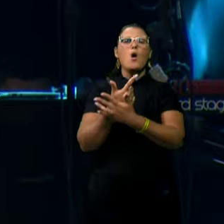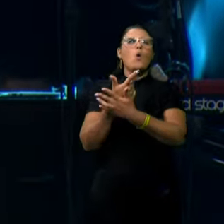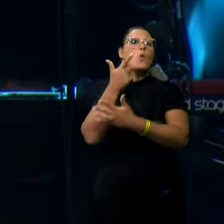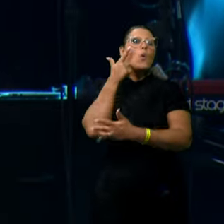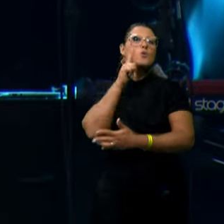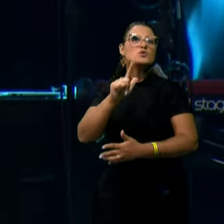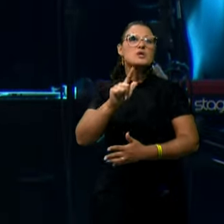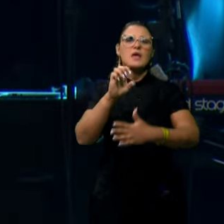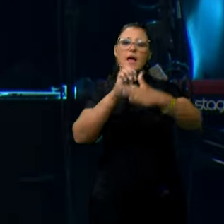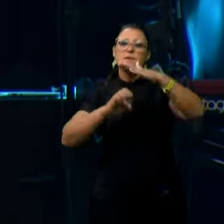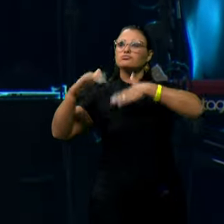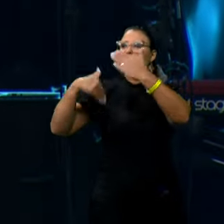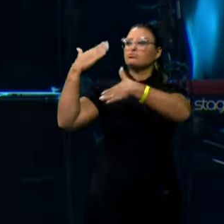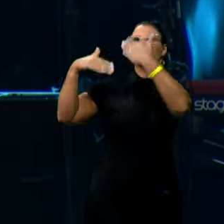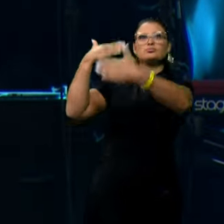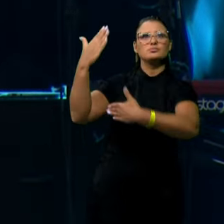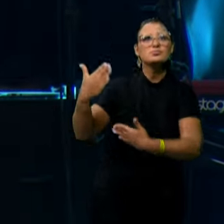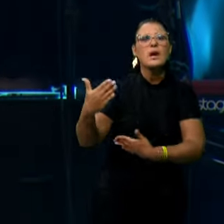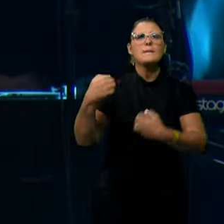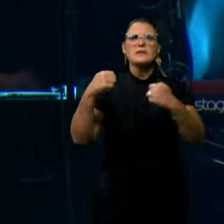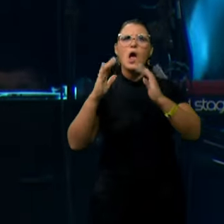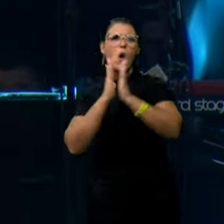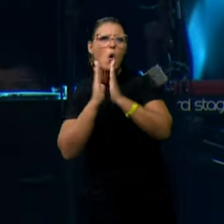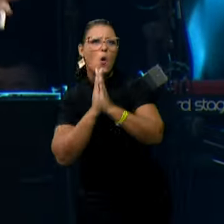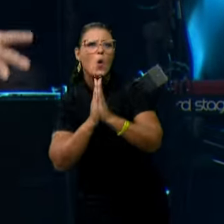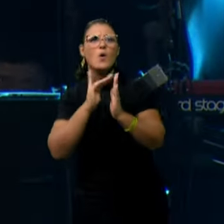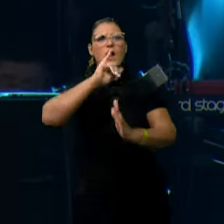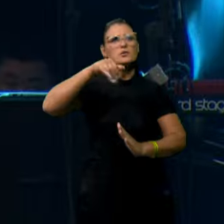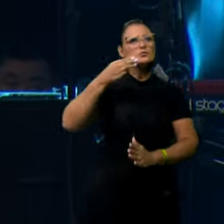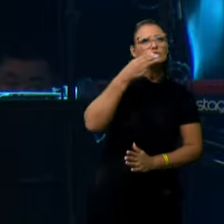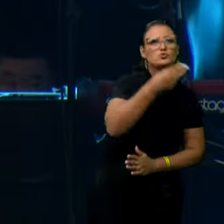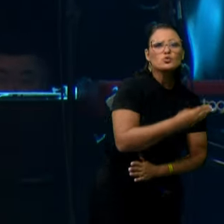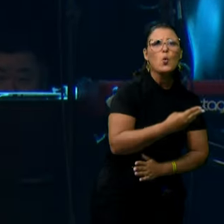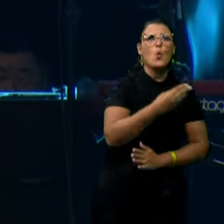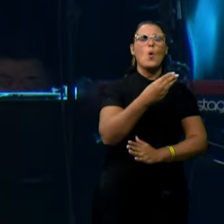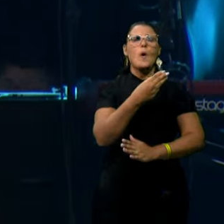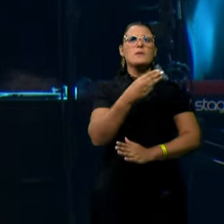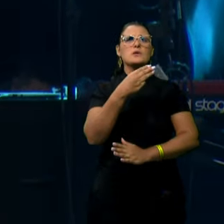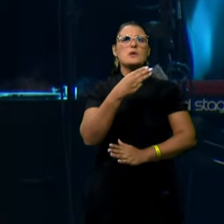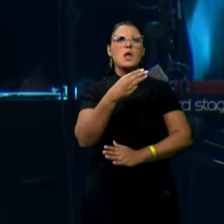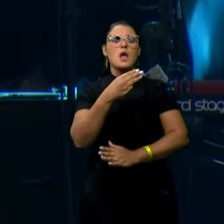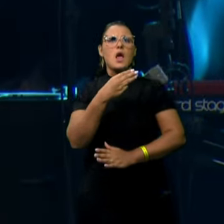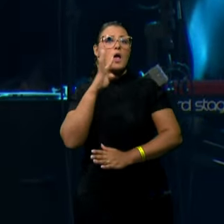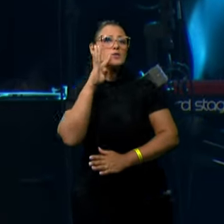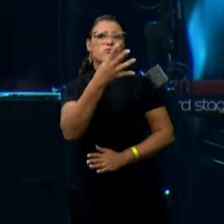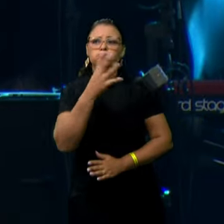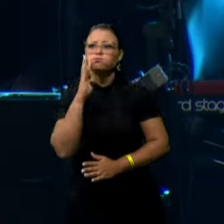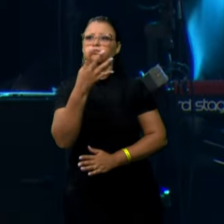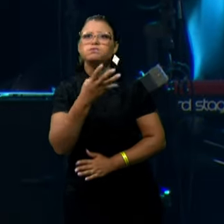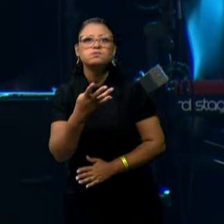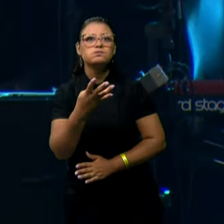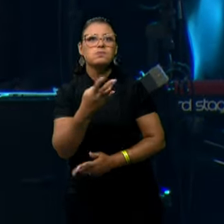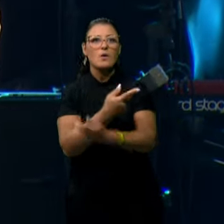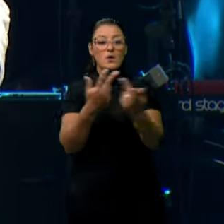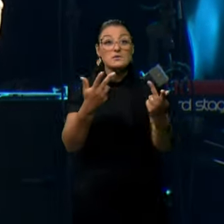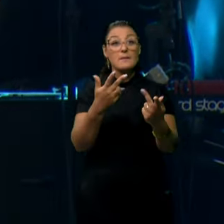e aí depende muito Desses desse som Essa oração sua benção há uma cereja circunstância mas Imaginem que de pronto